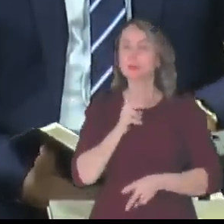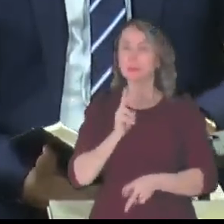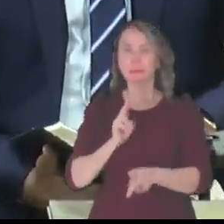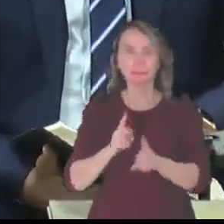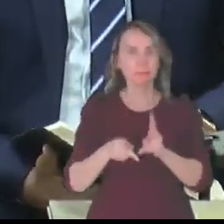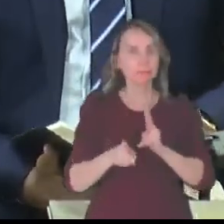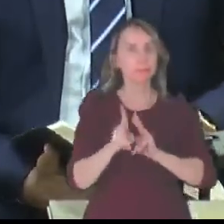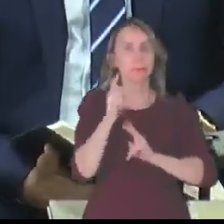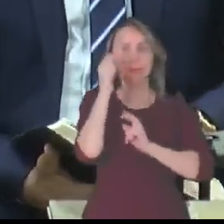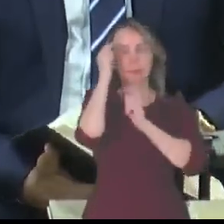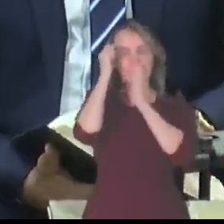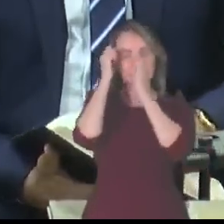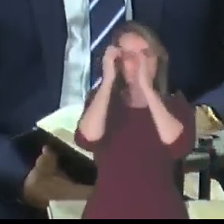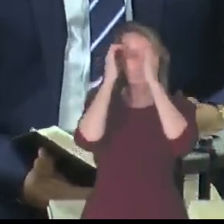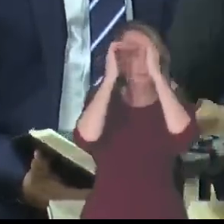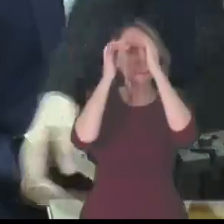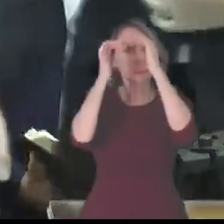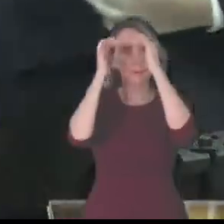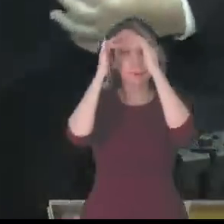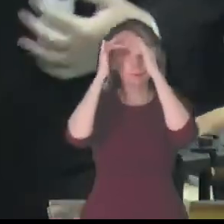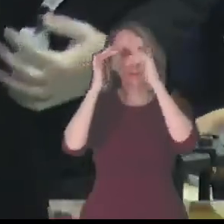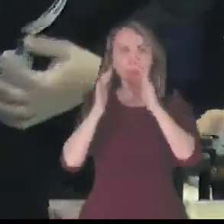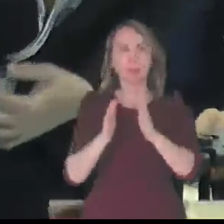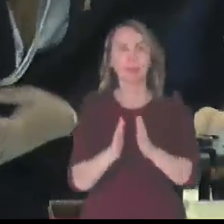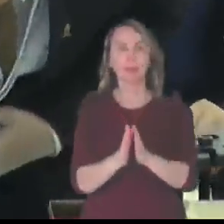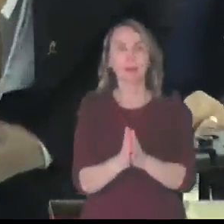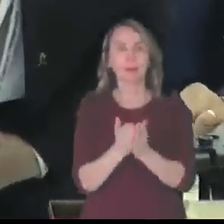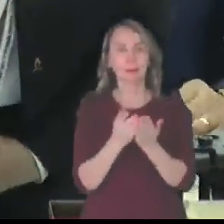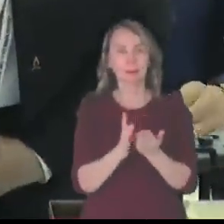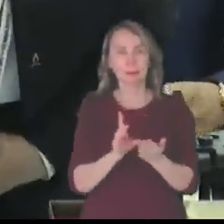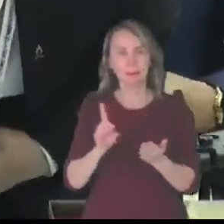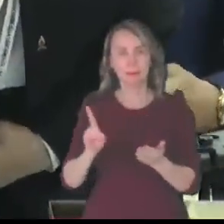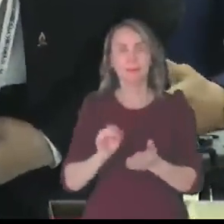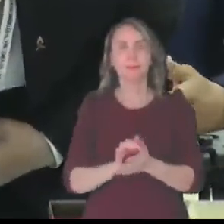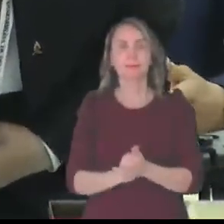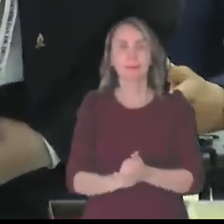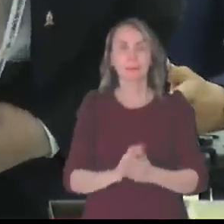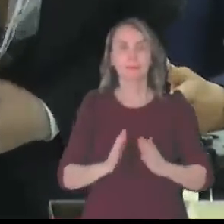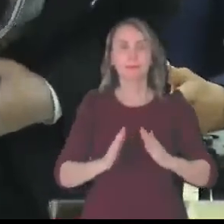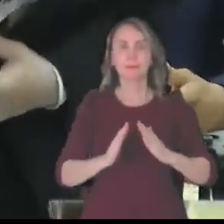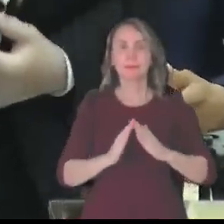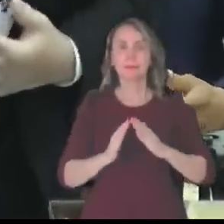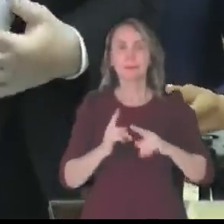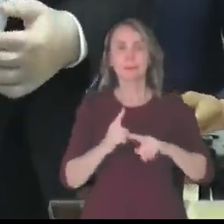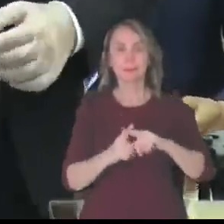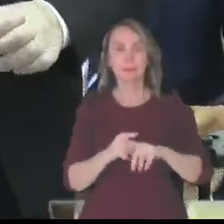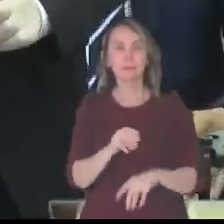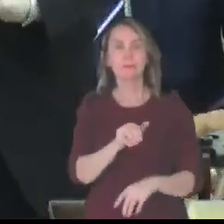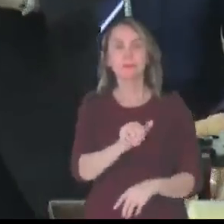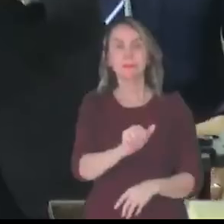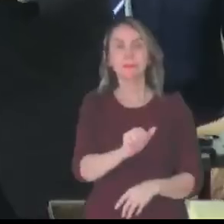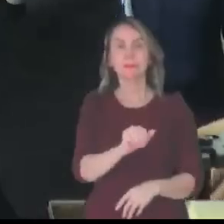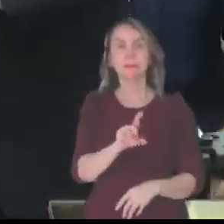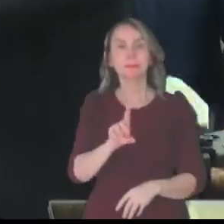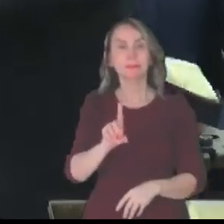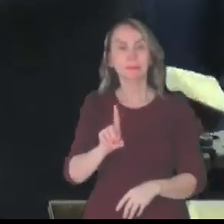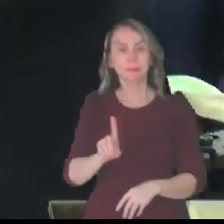na palavra a igreja Assembleia de Deus ela vive da palavra